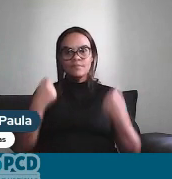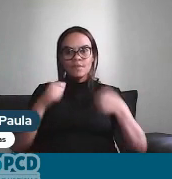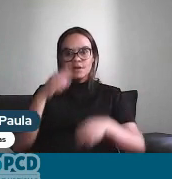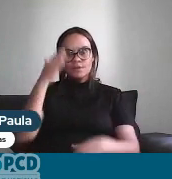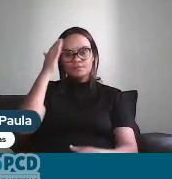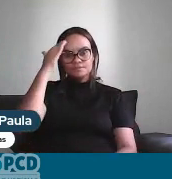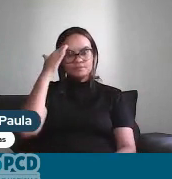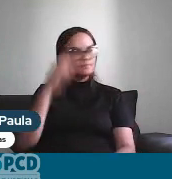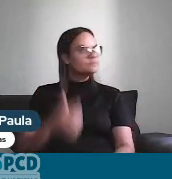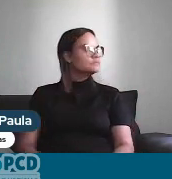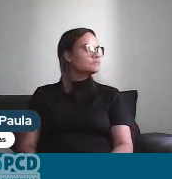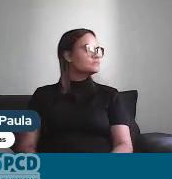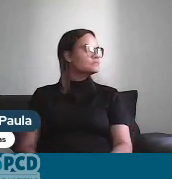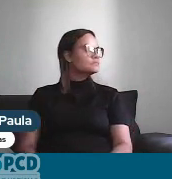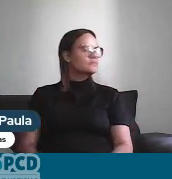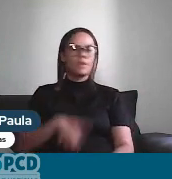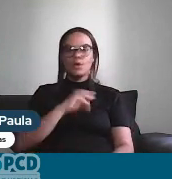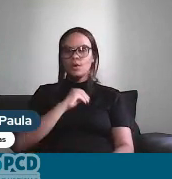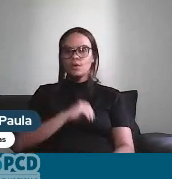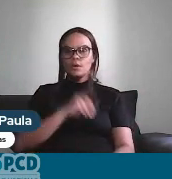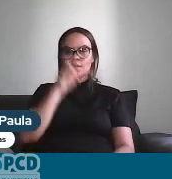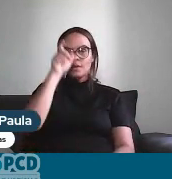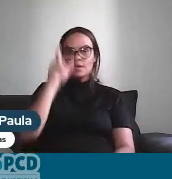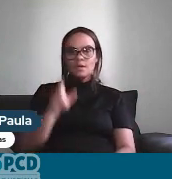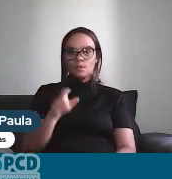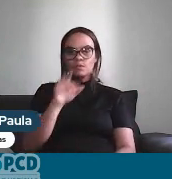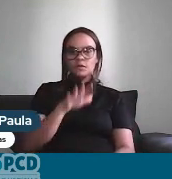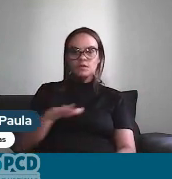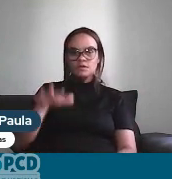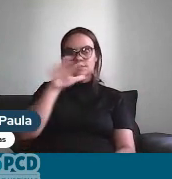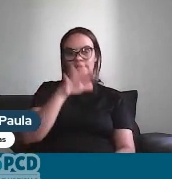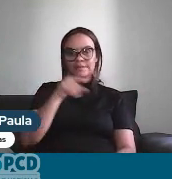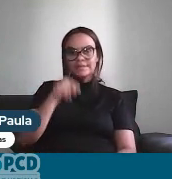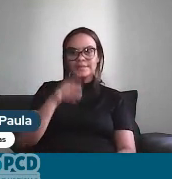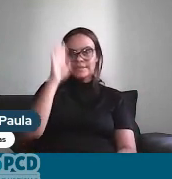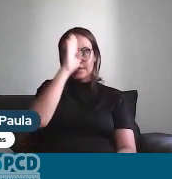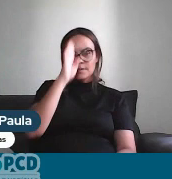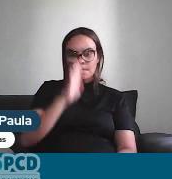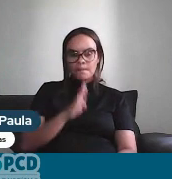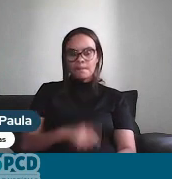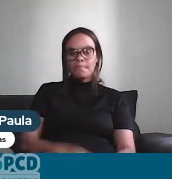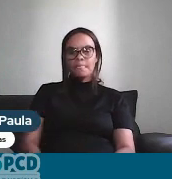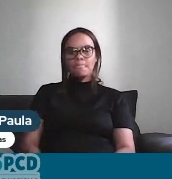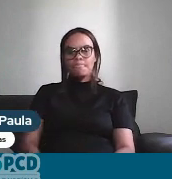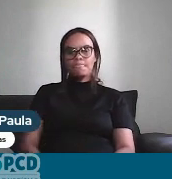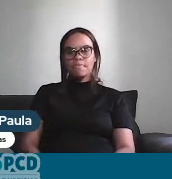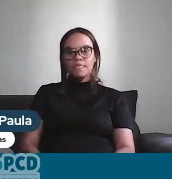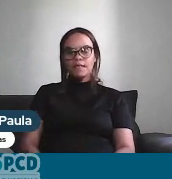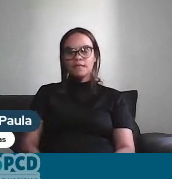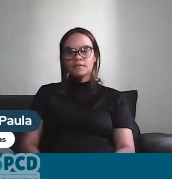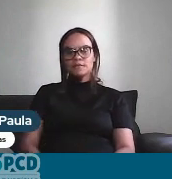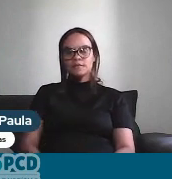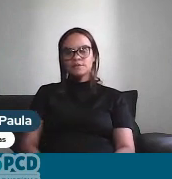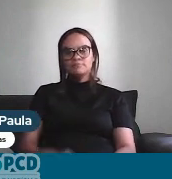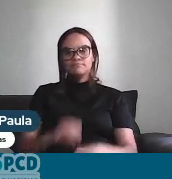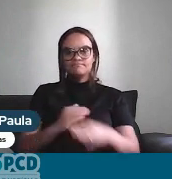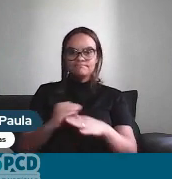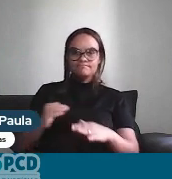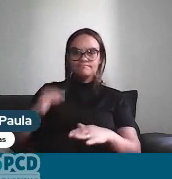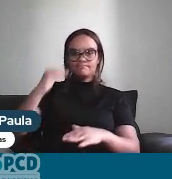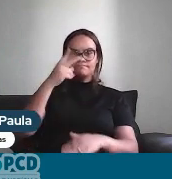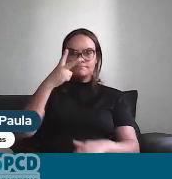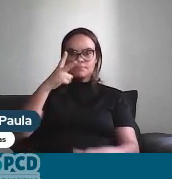entender. Enquanto o salário das pessoas, em geral, no Brasil, está por acima de R$